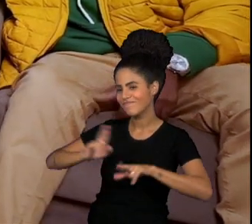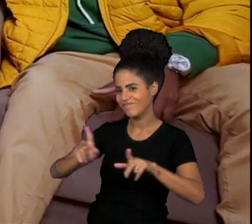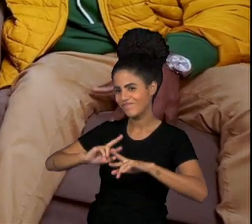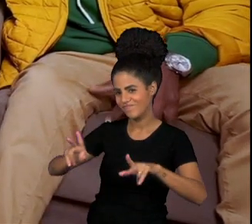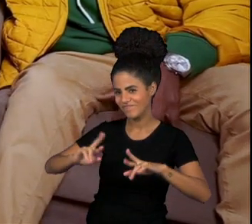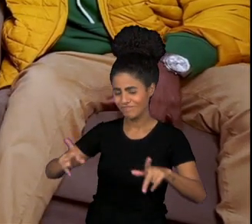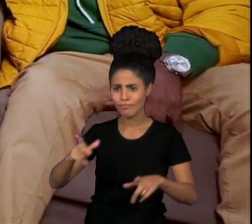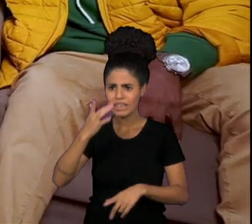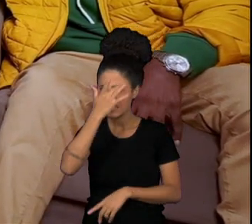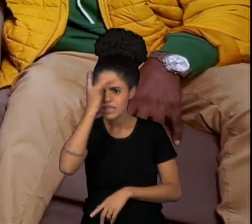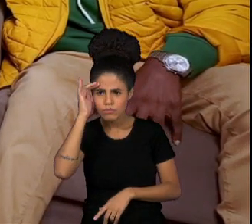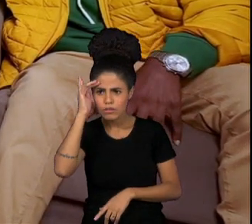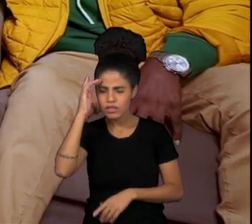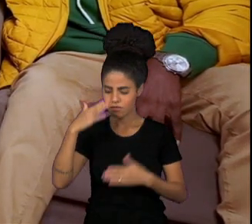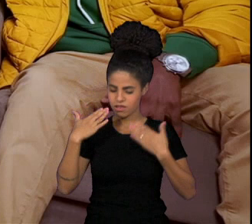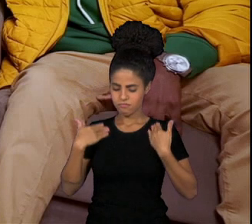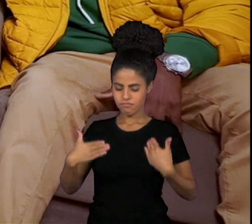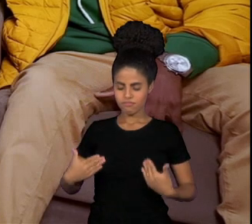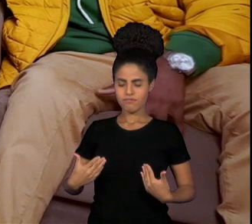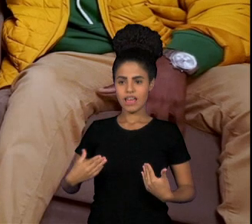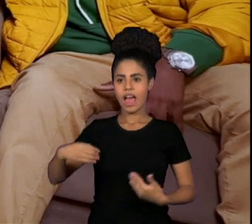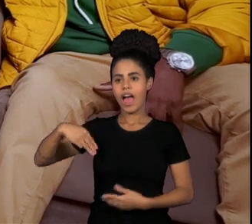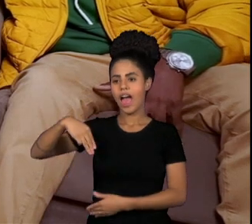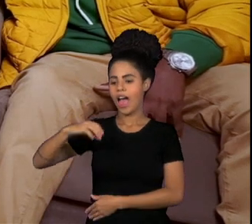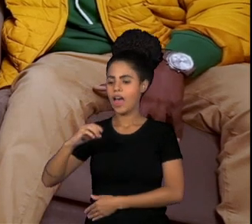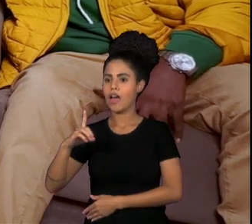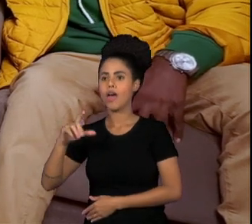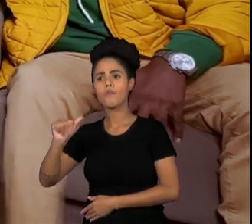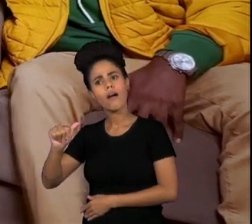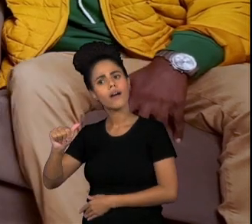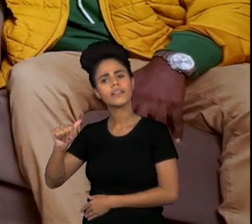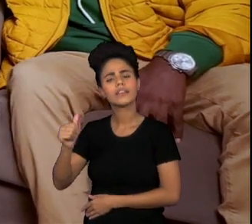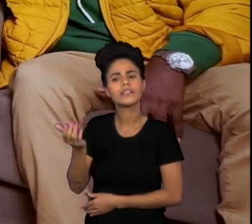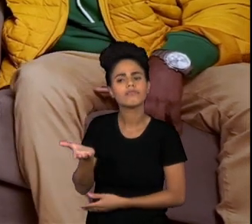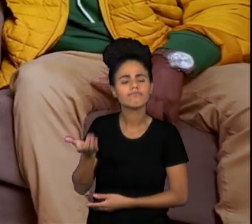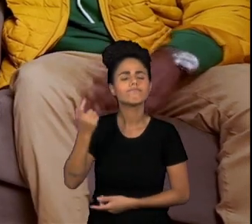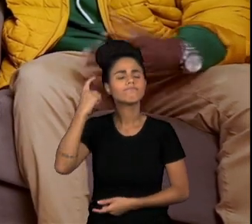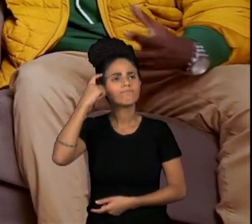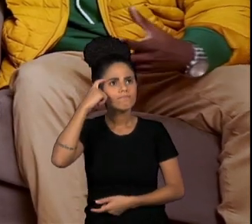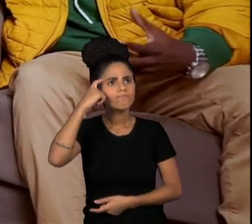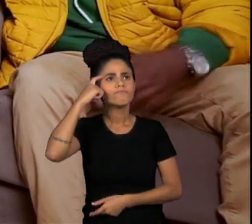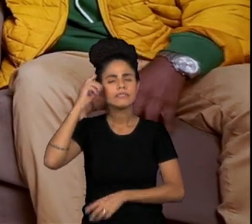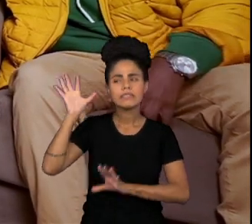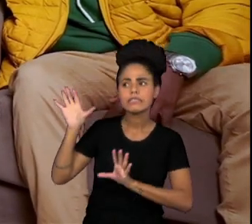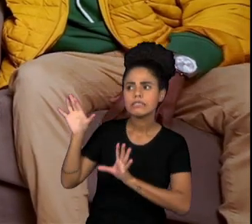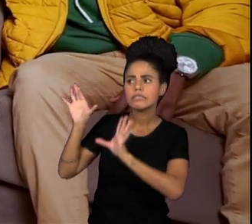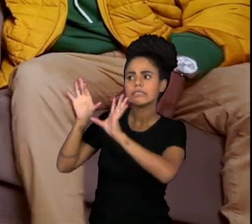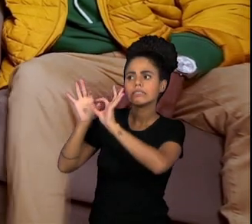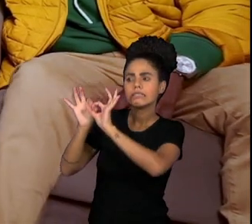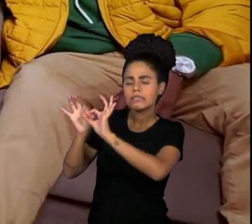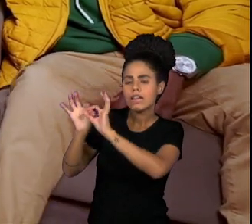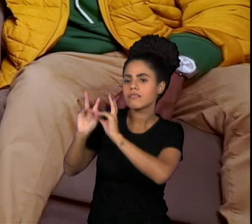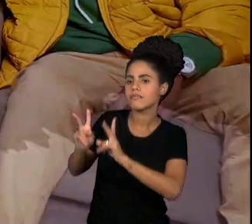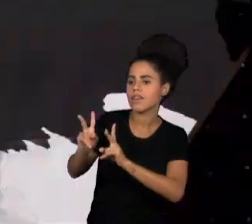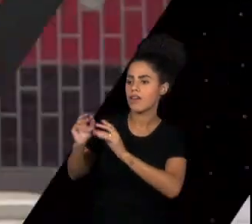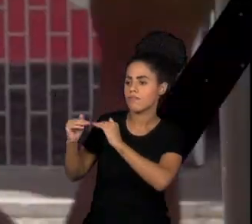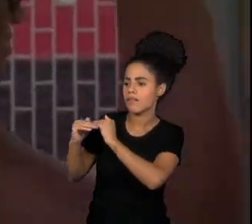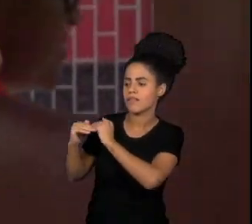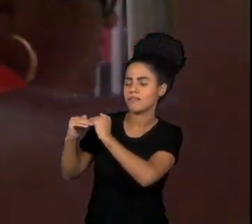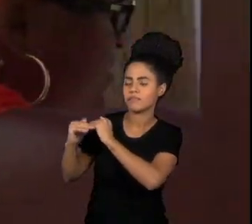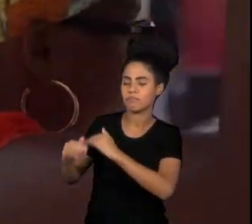Então, naturalmente, a moda eu preciso, né, para eu conseguir me comunicar com o mundo, eu preciso estar alinhada com ela